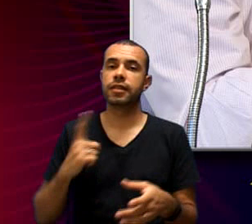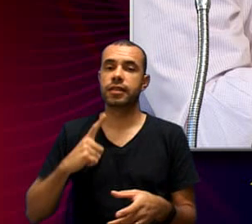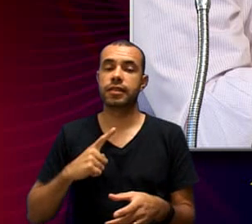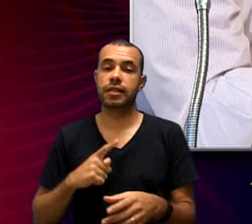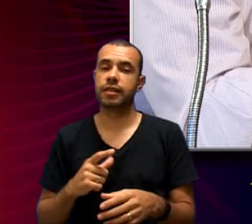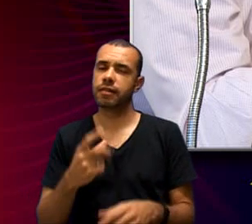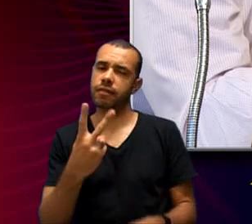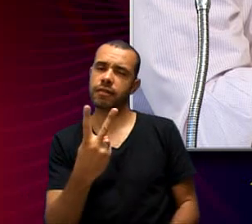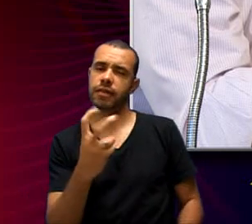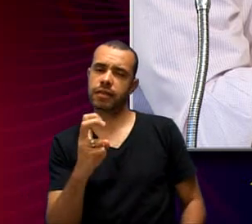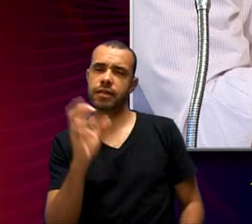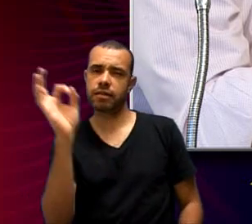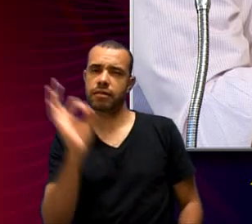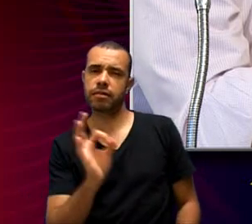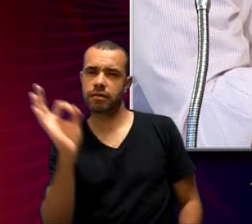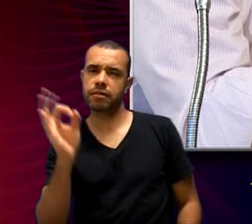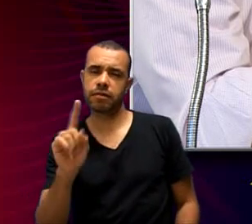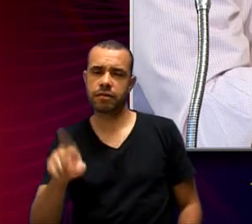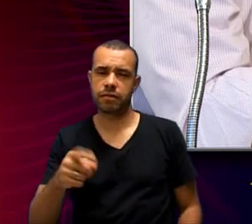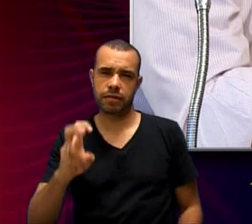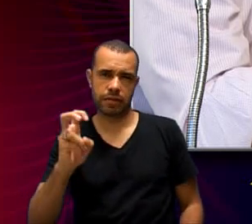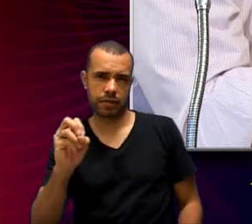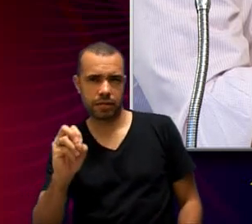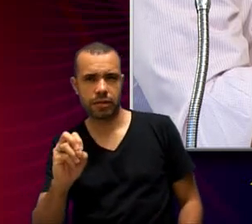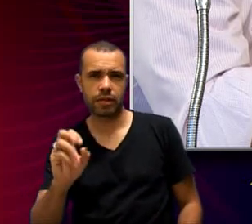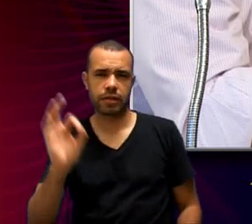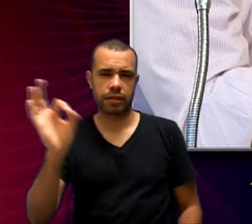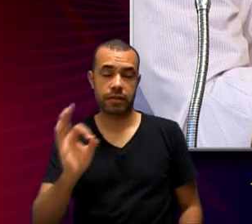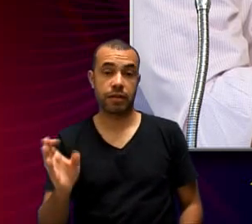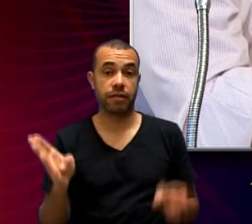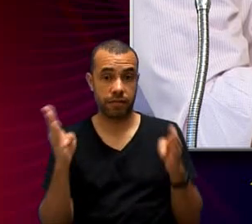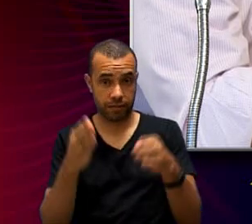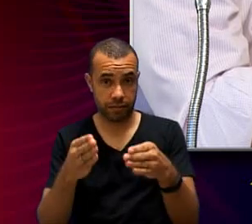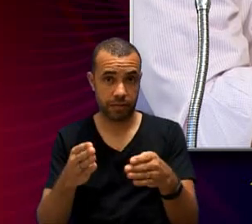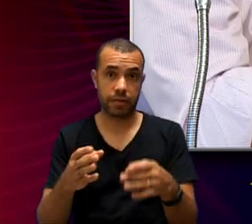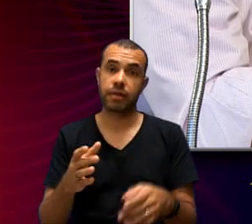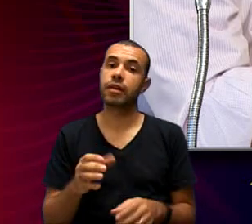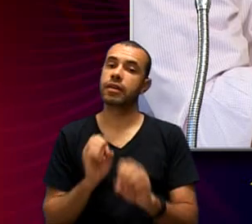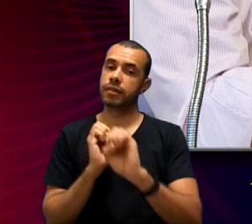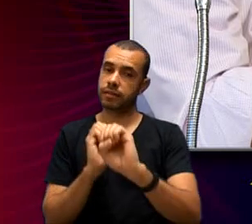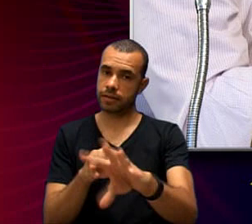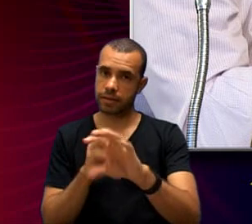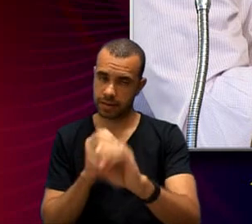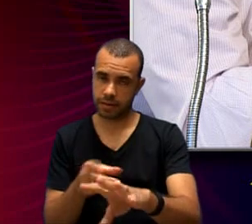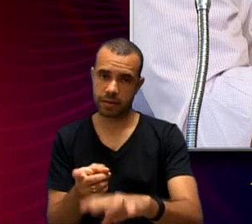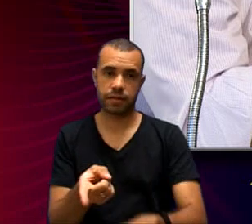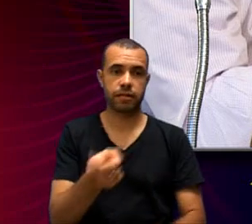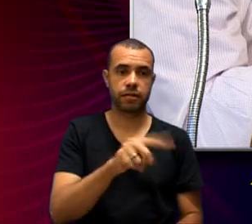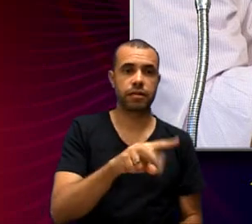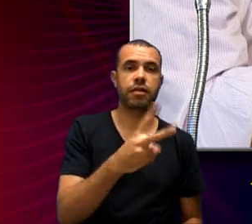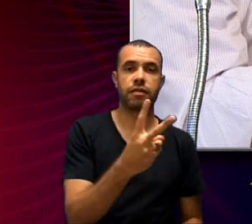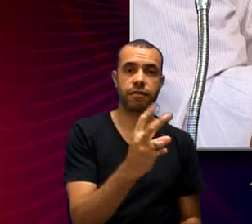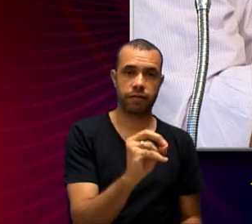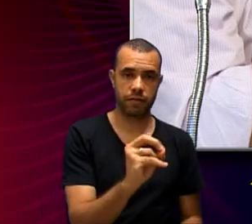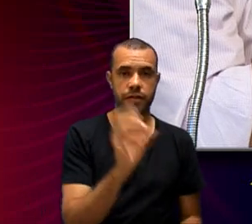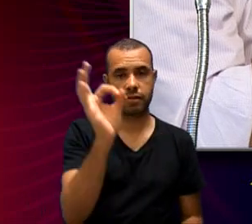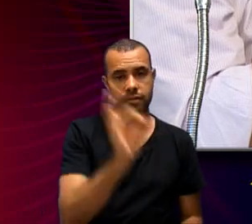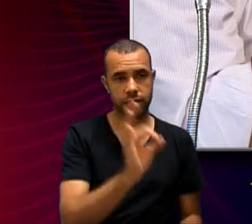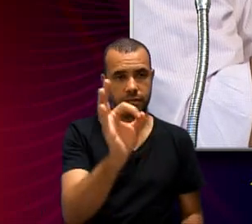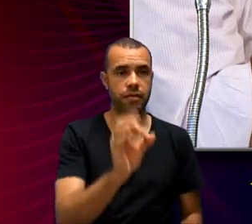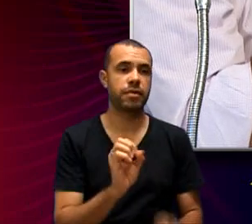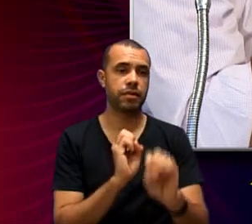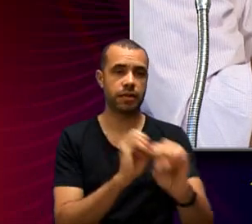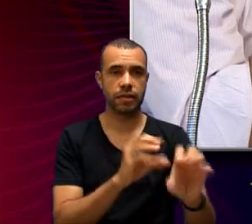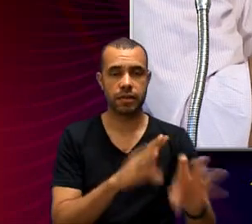e 20%, eu não lembro o percentual, para a saúde também. Né? E o resto